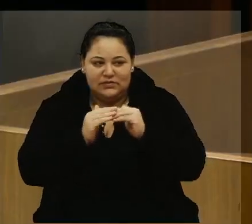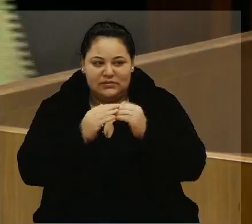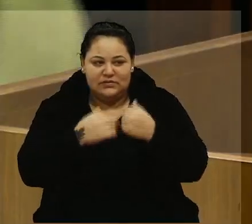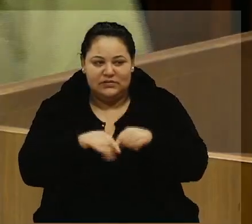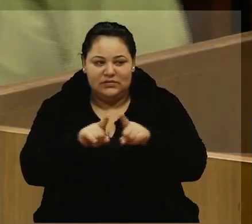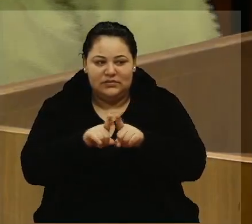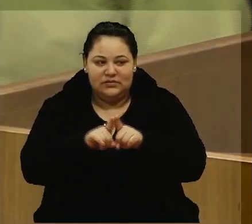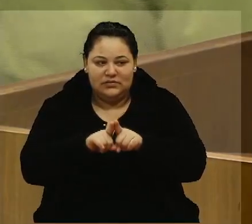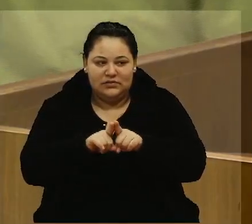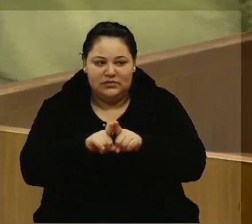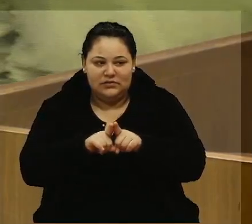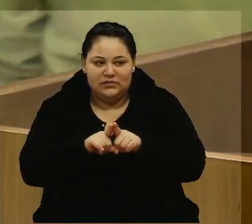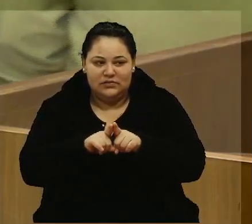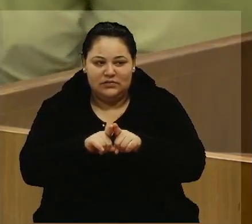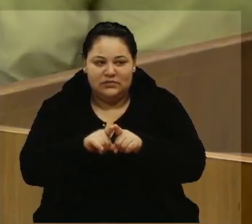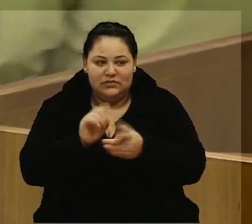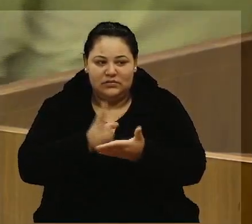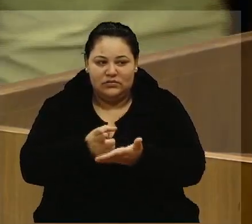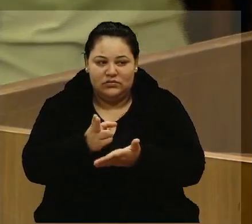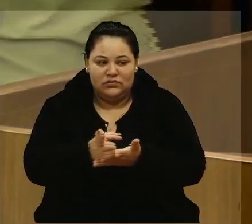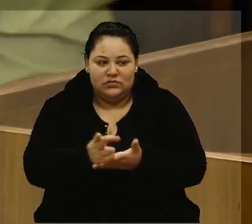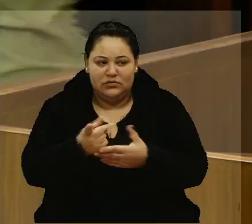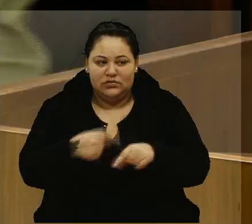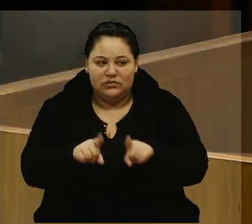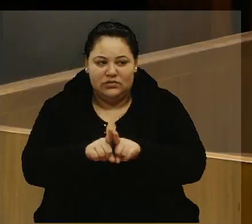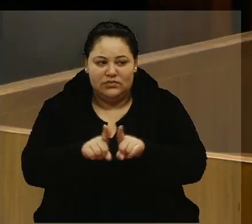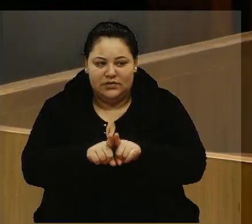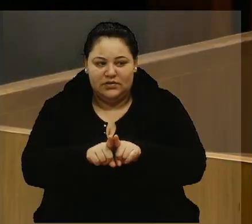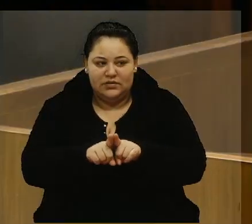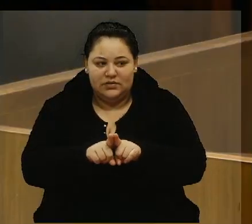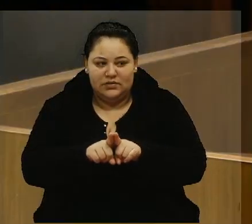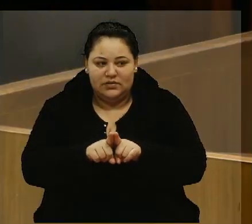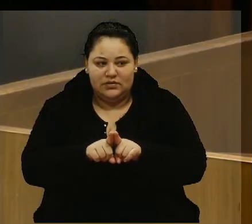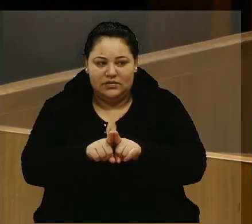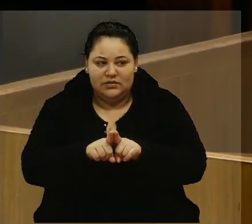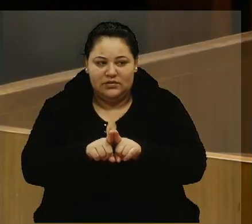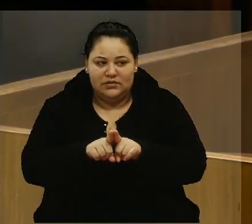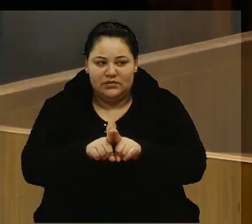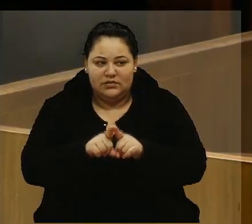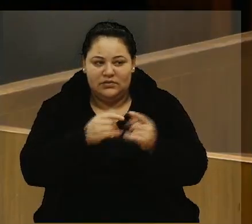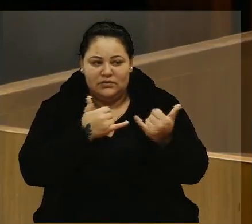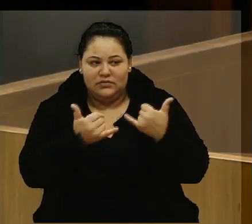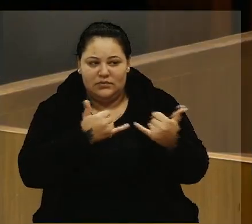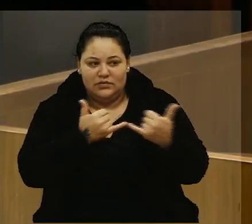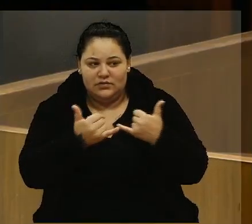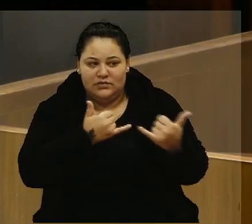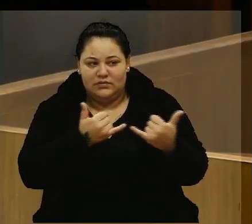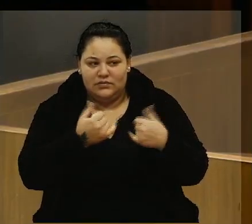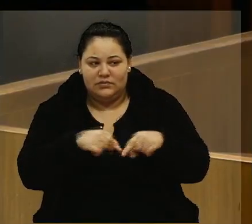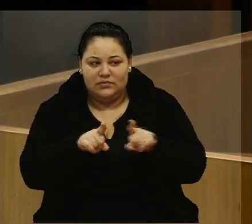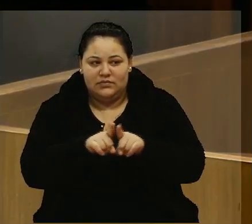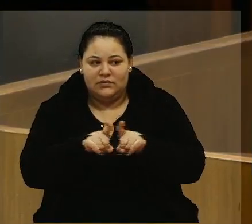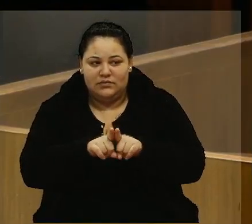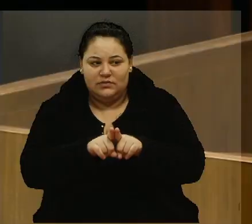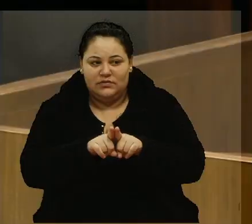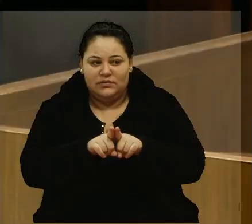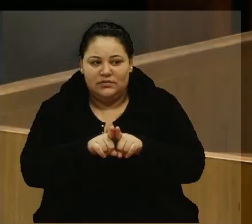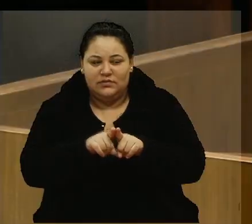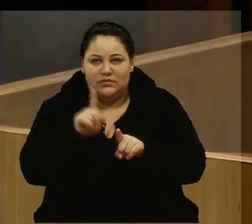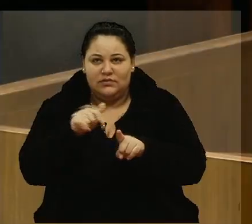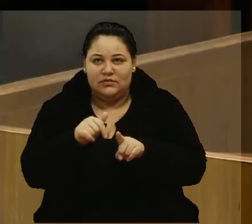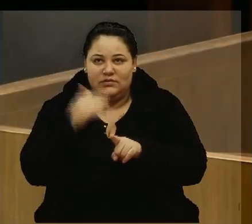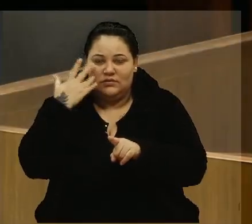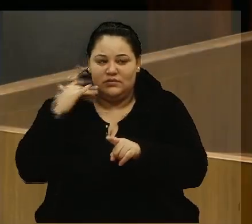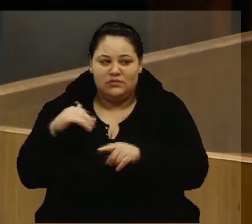uma antiga vila operária, com cano que não dá a vazão de água necessária nos